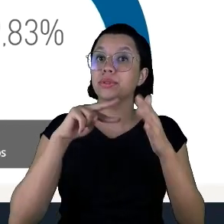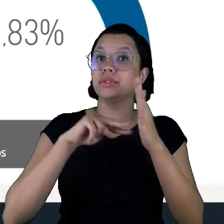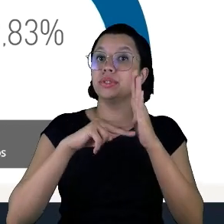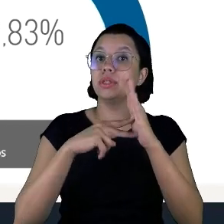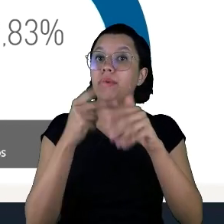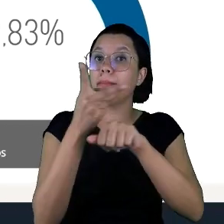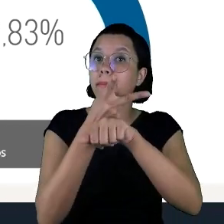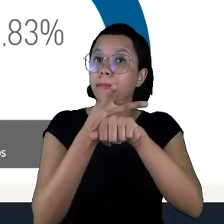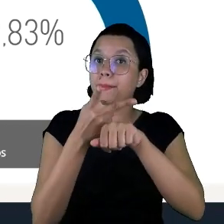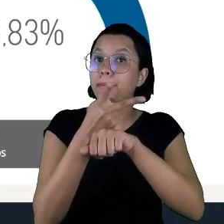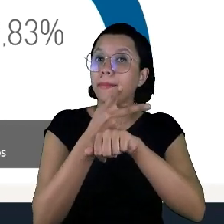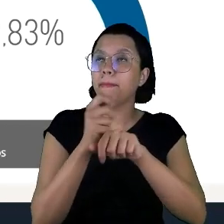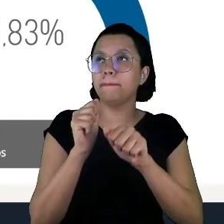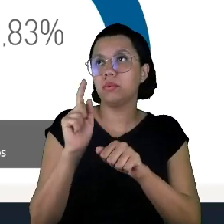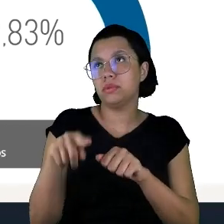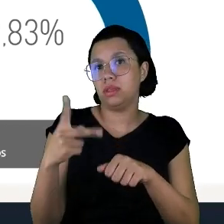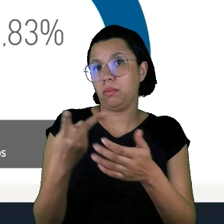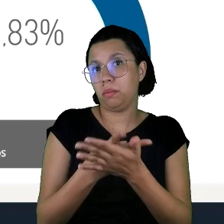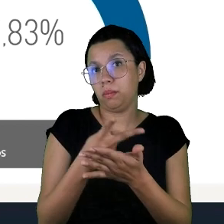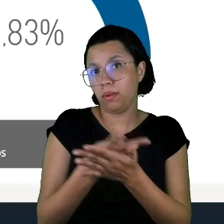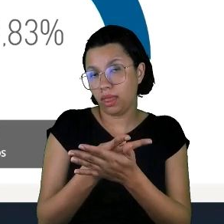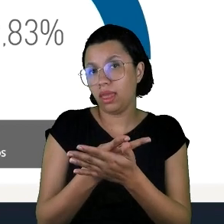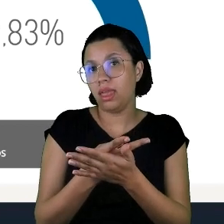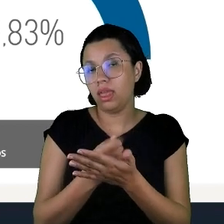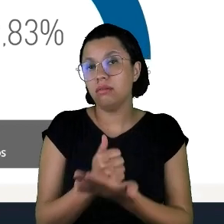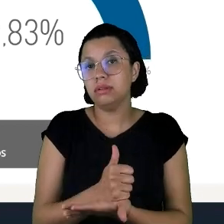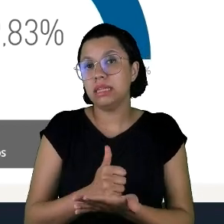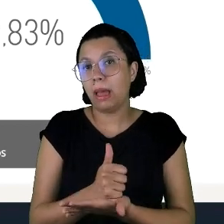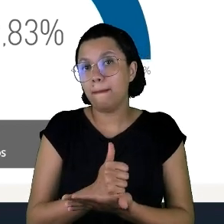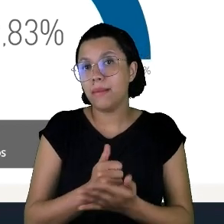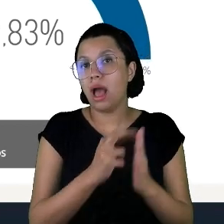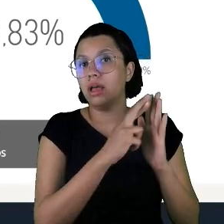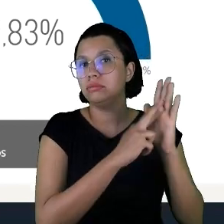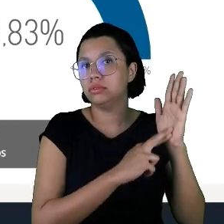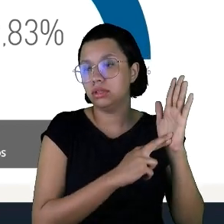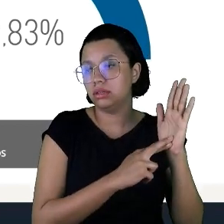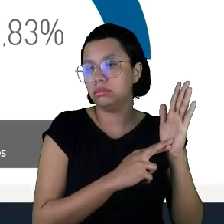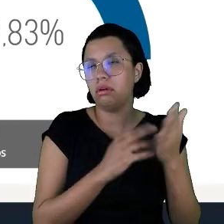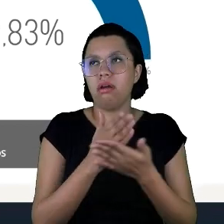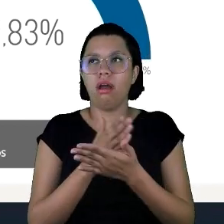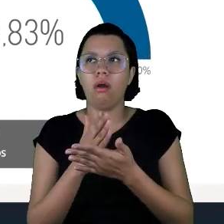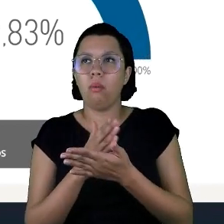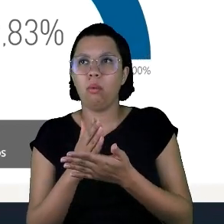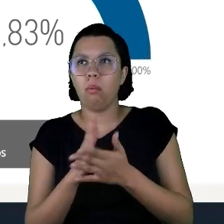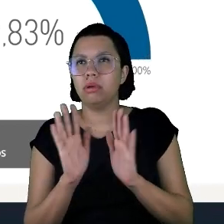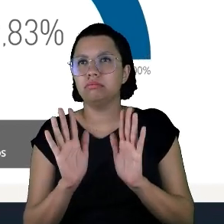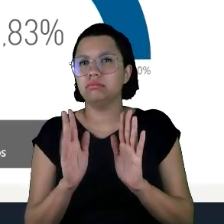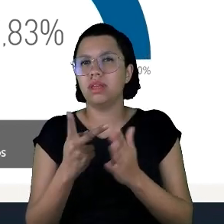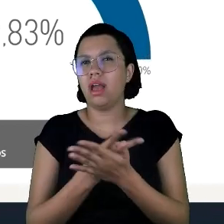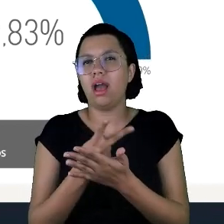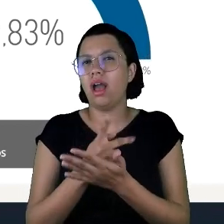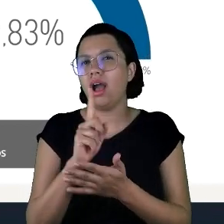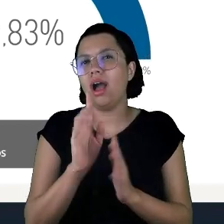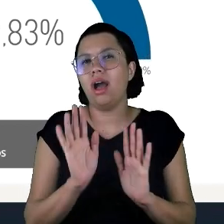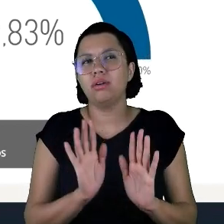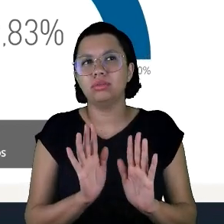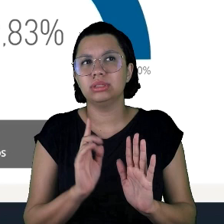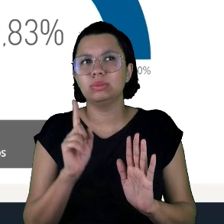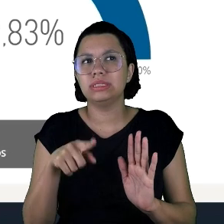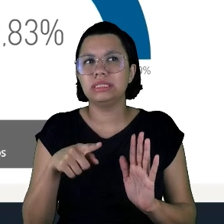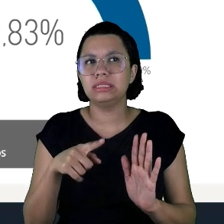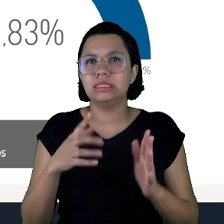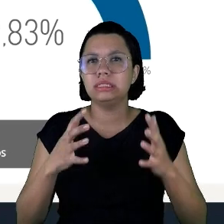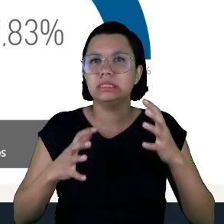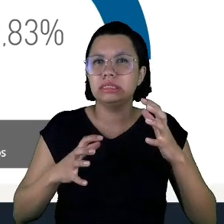está buscando. Pode ser alguma inconsistência lá na base dos relatórios, alguma inconsistência não,